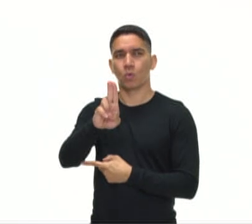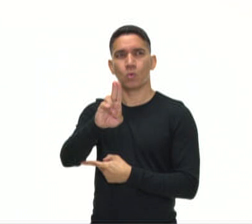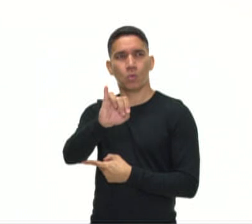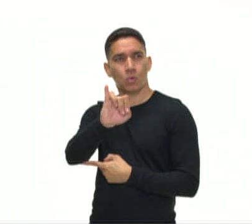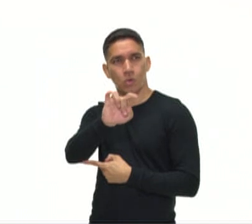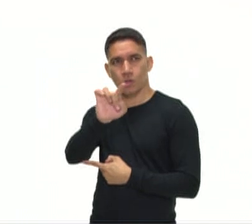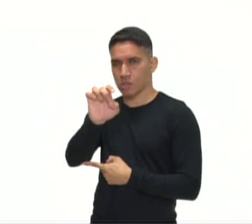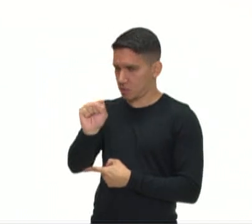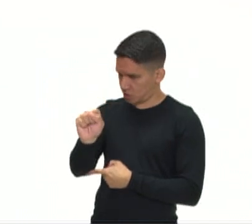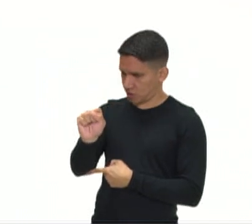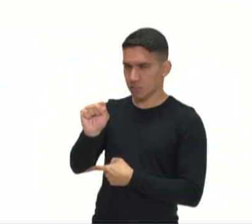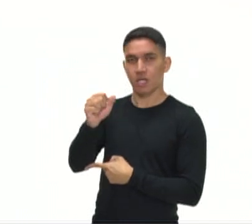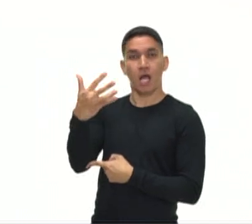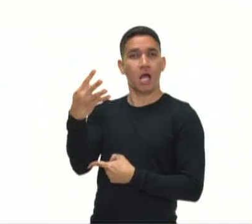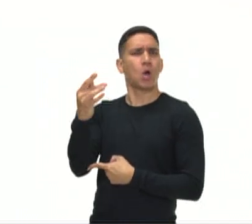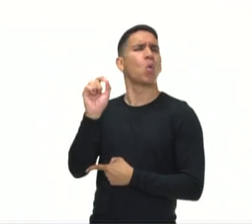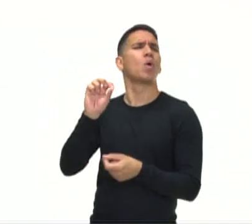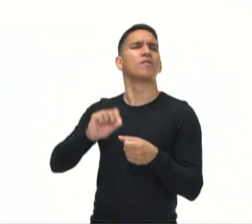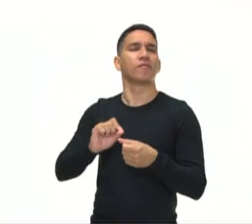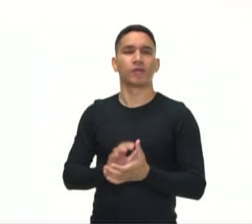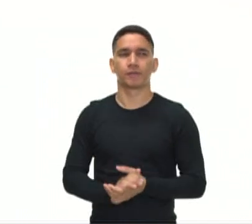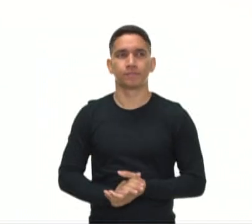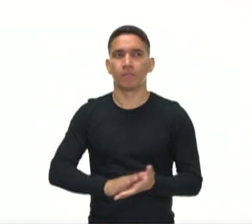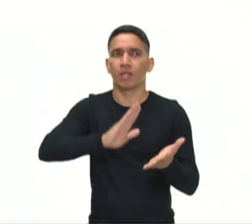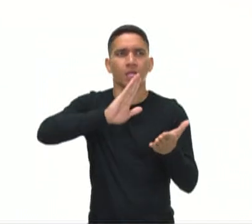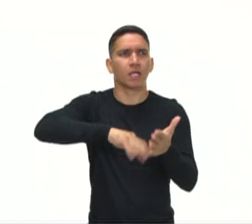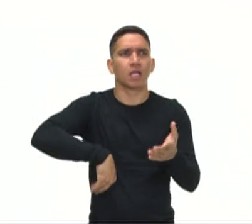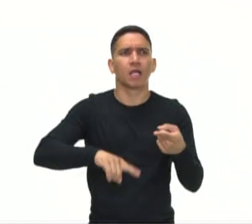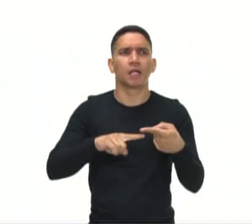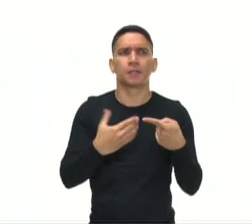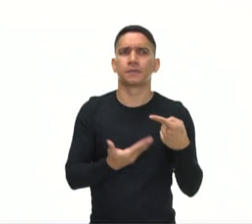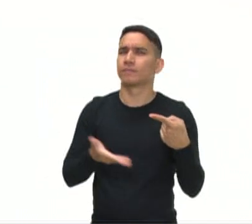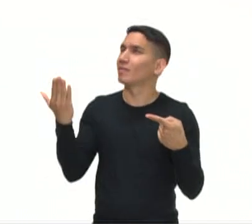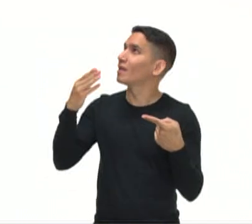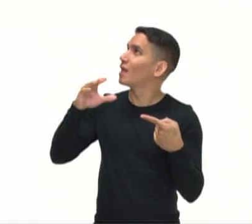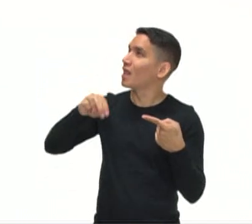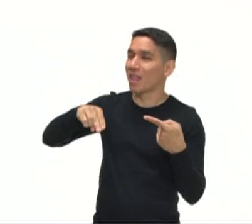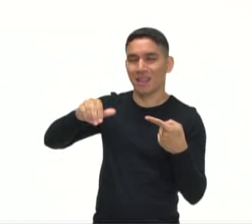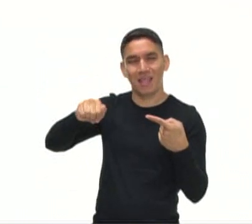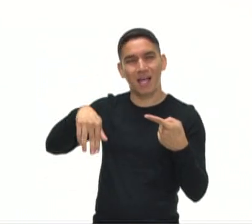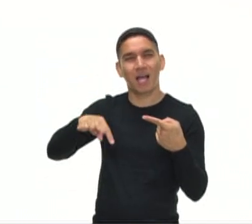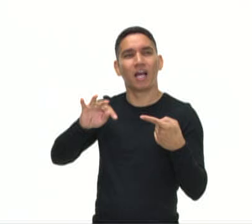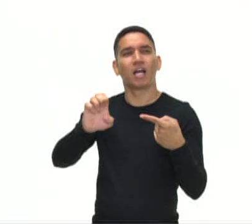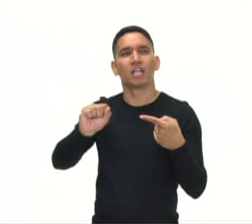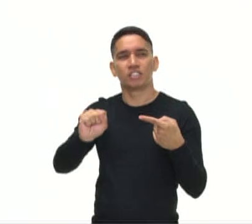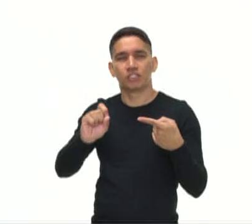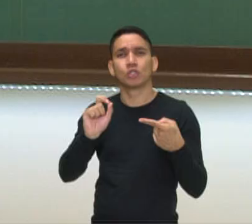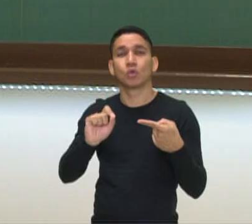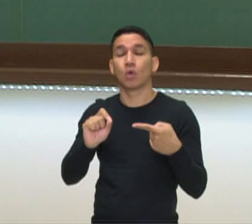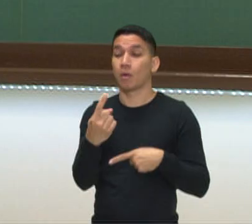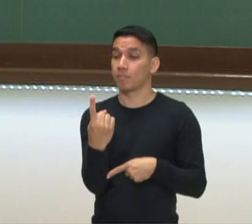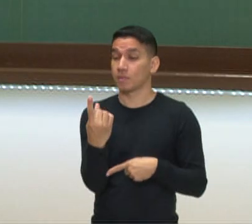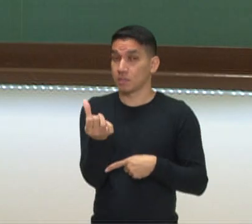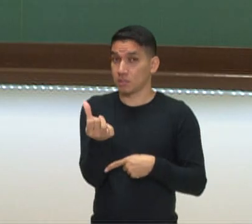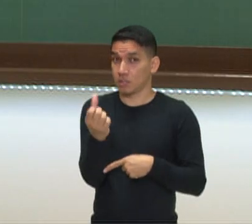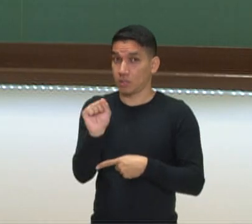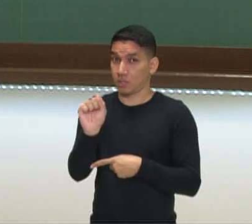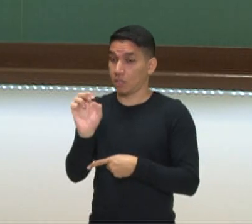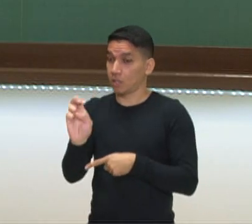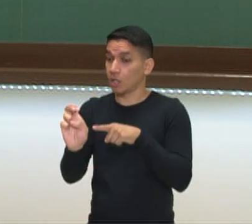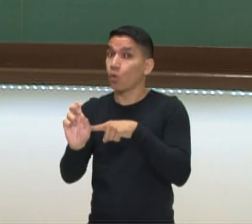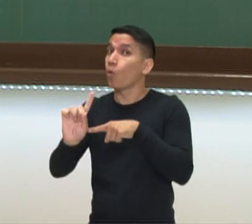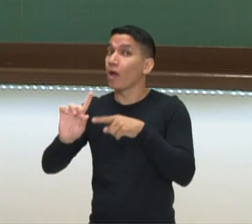vamos ver o que ele fez, né? Revogou o Édito de Nantes em 1685, lembrando que o Édito de Nantes tinha